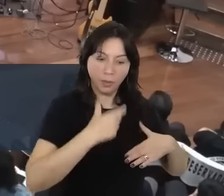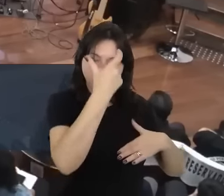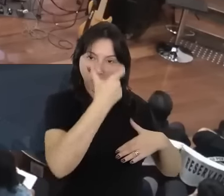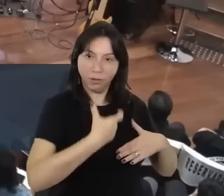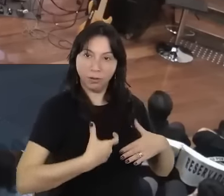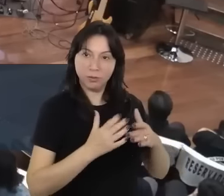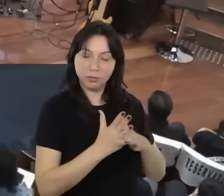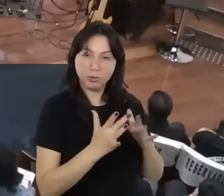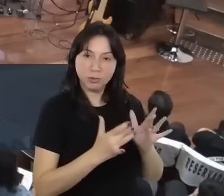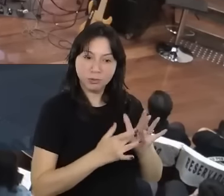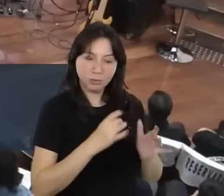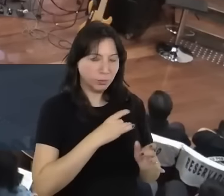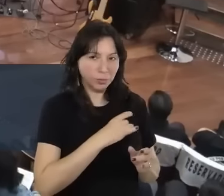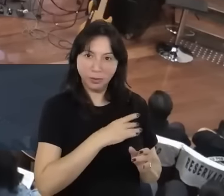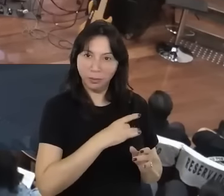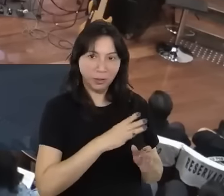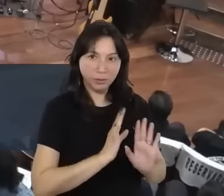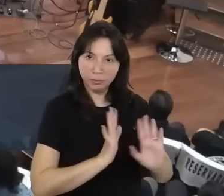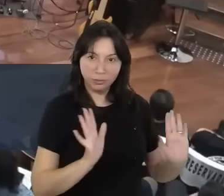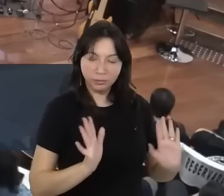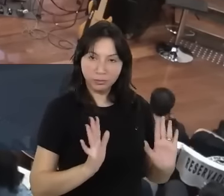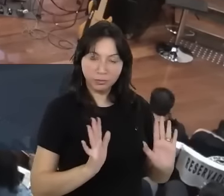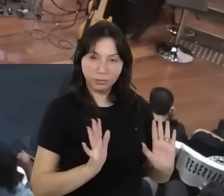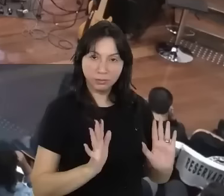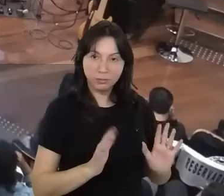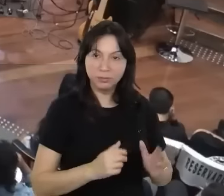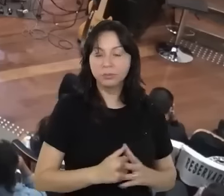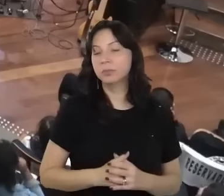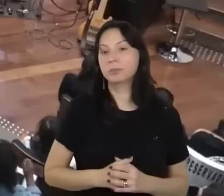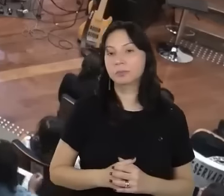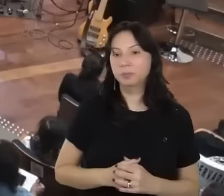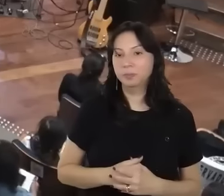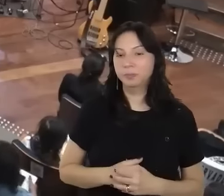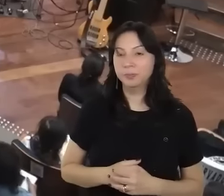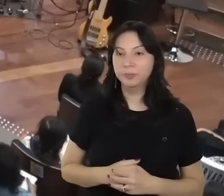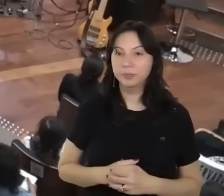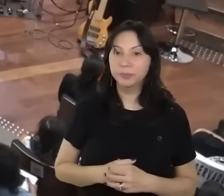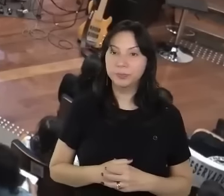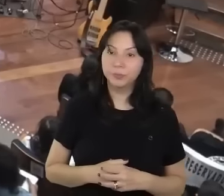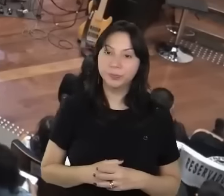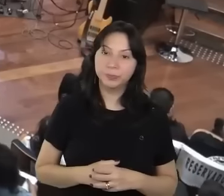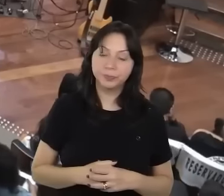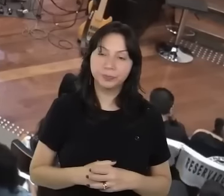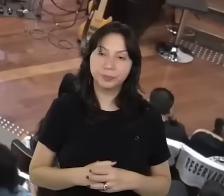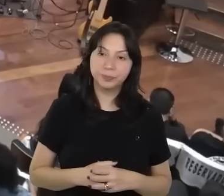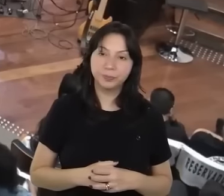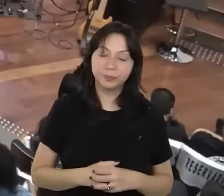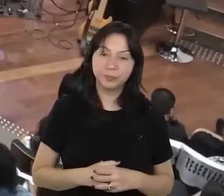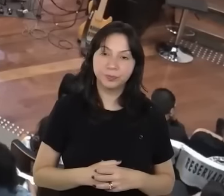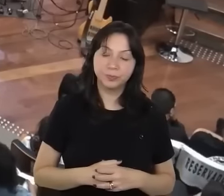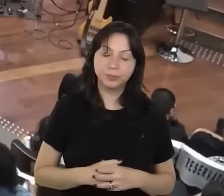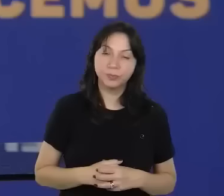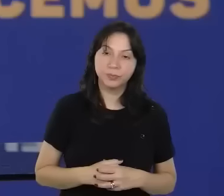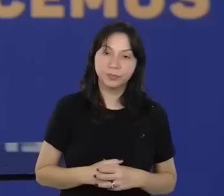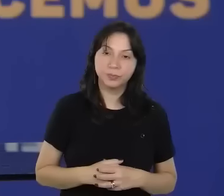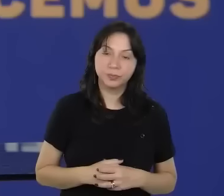eu não tem mais Me permita declarar isso a você tem dois